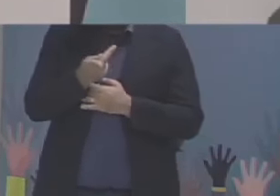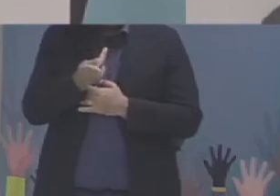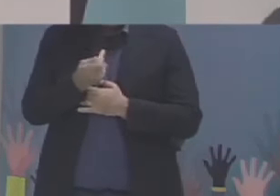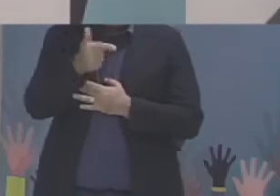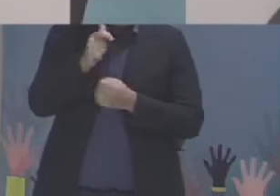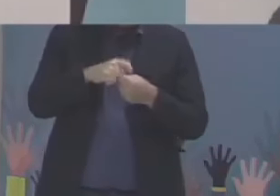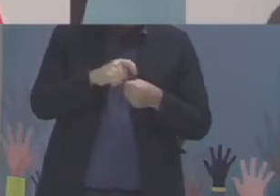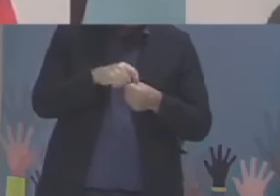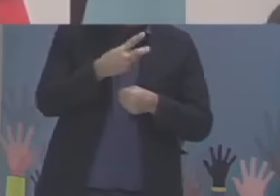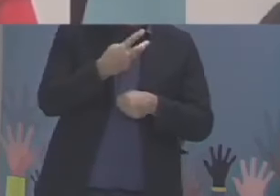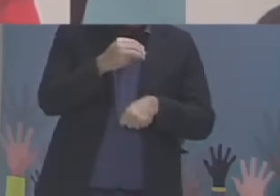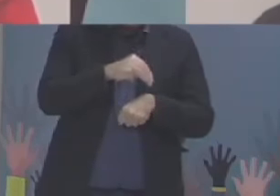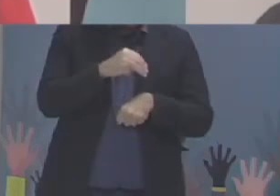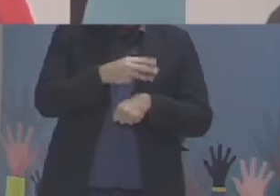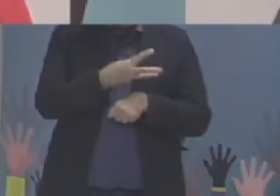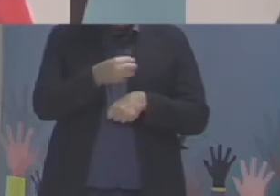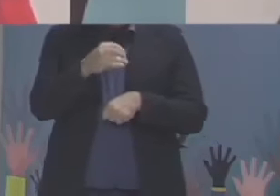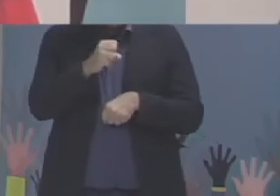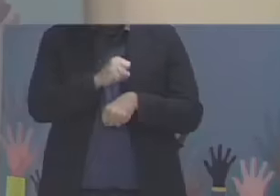1 minuto e 30 segundos.